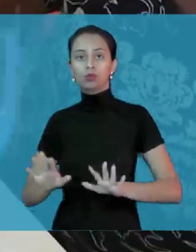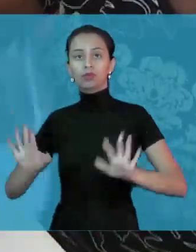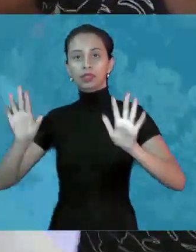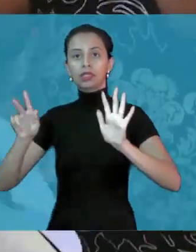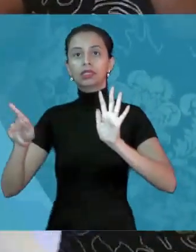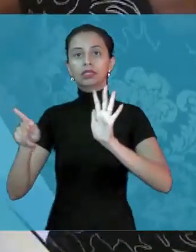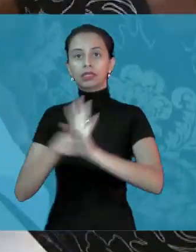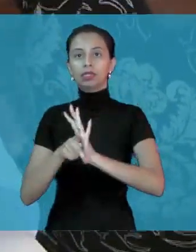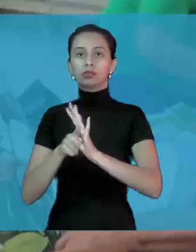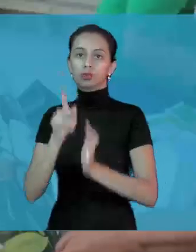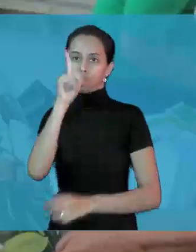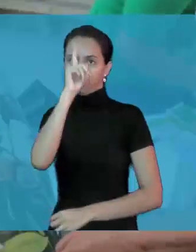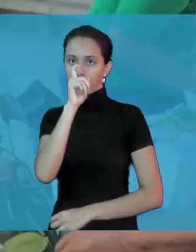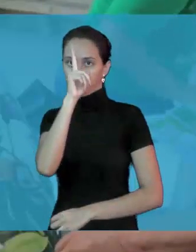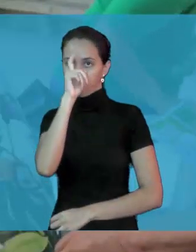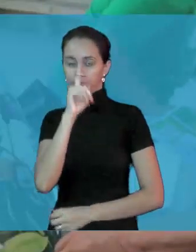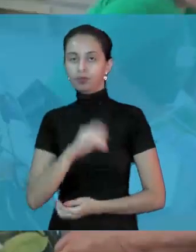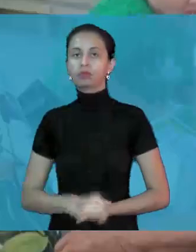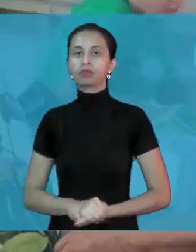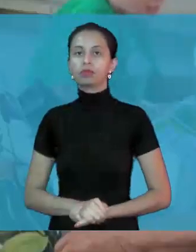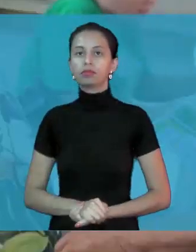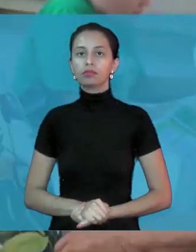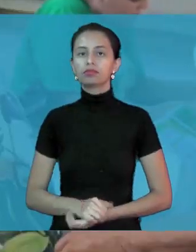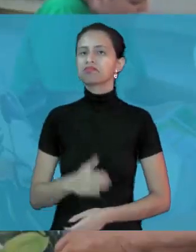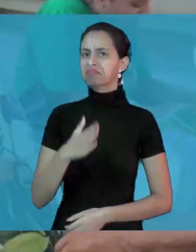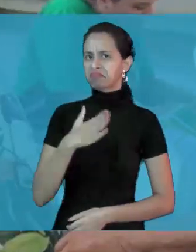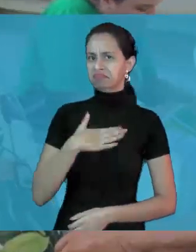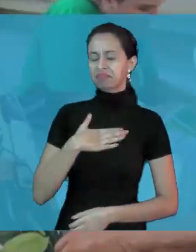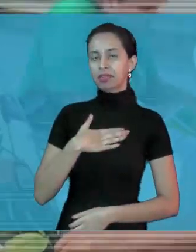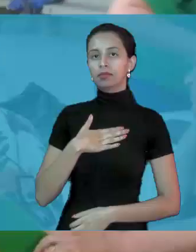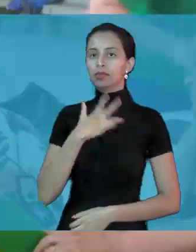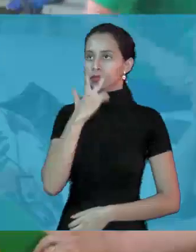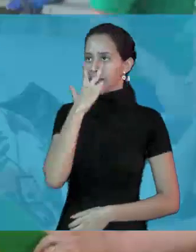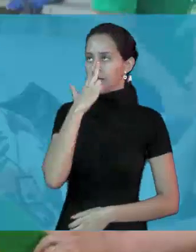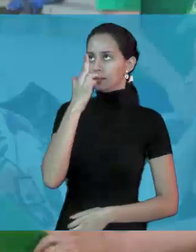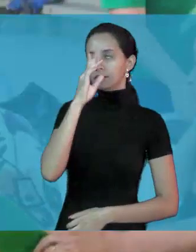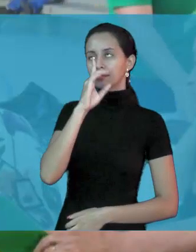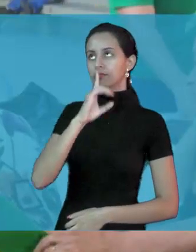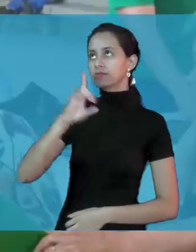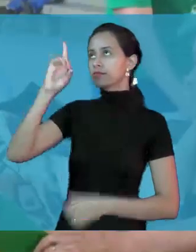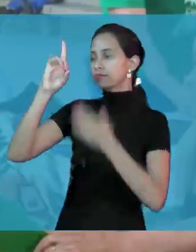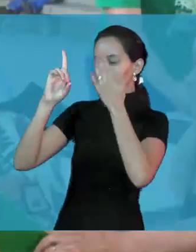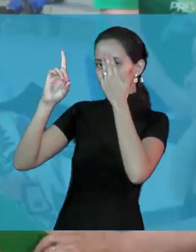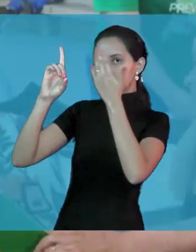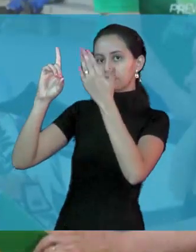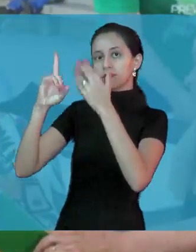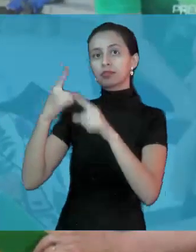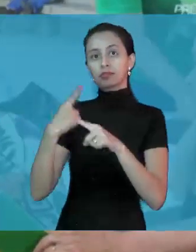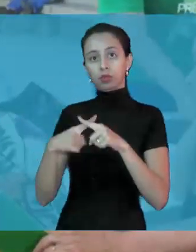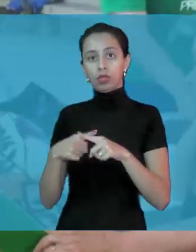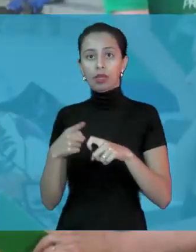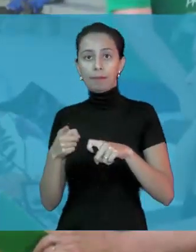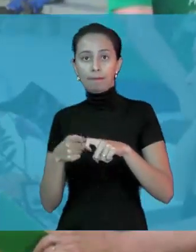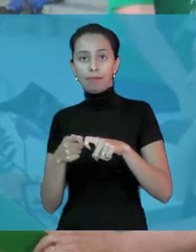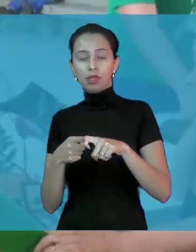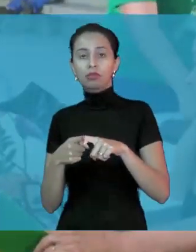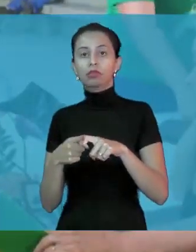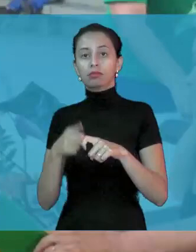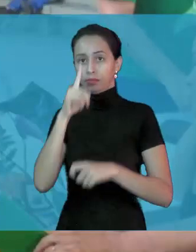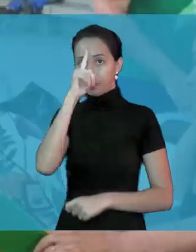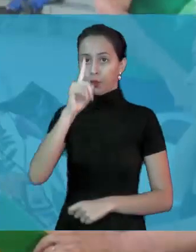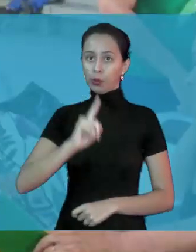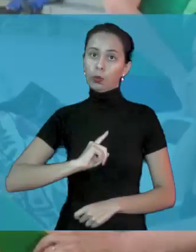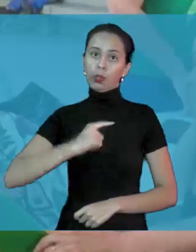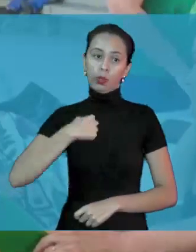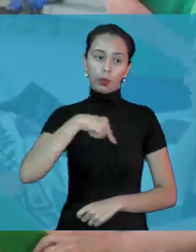Universitário Walter Cantídio. Para mim foi uma bênção ter acontecido isso aqui. Ele disse que eu tinha que vir para fazer essa